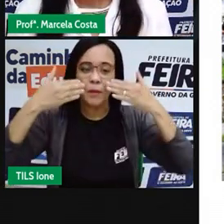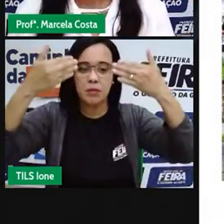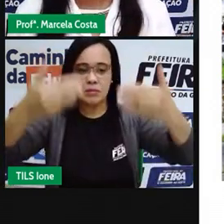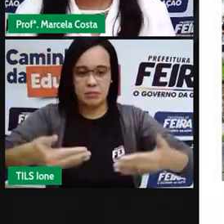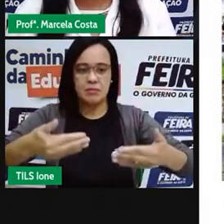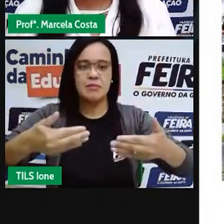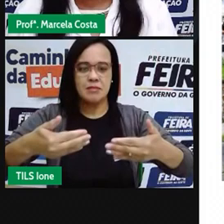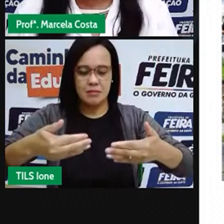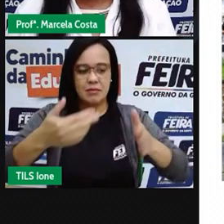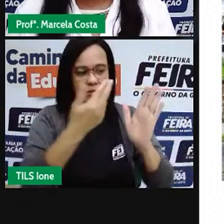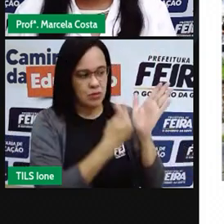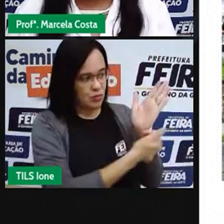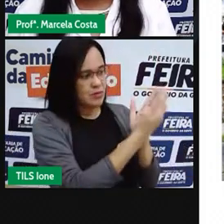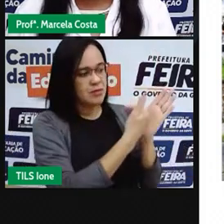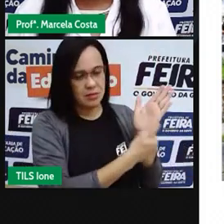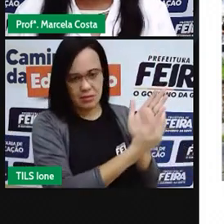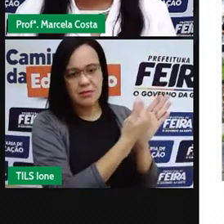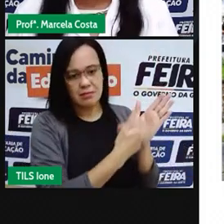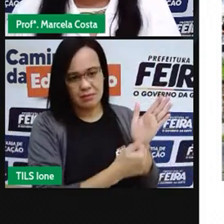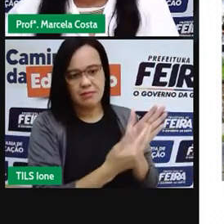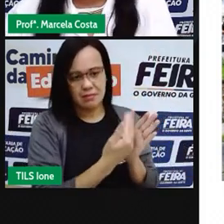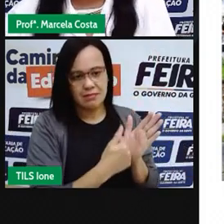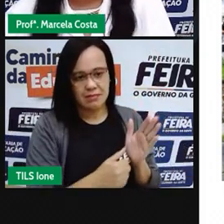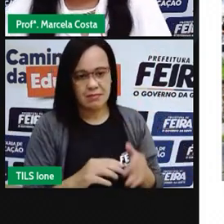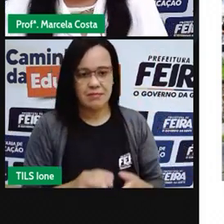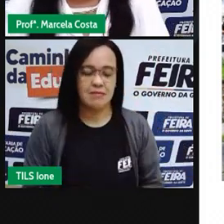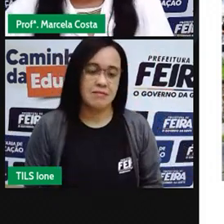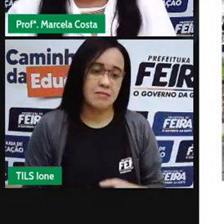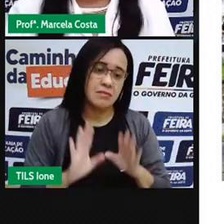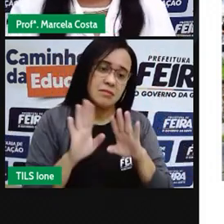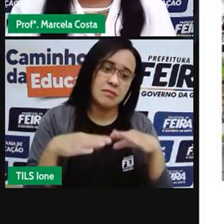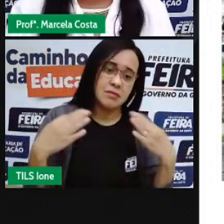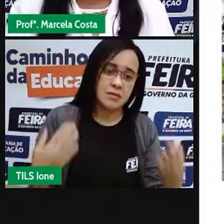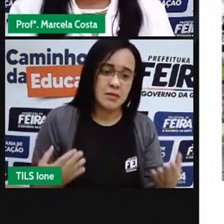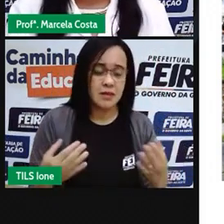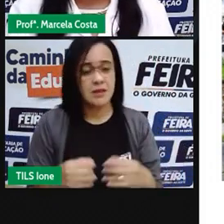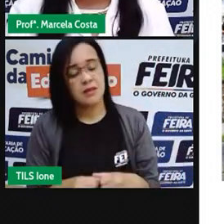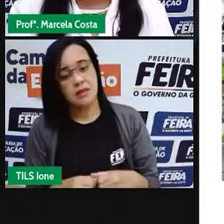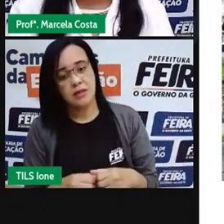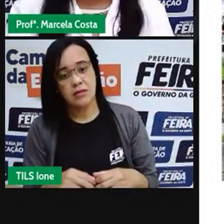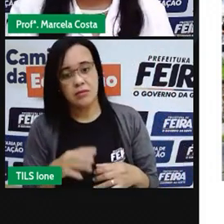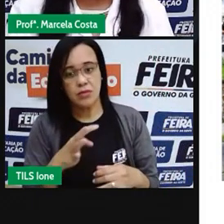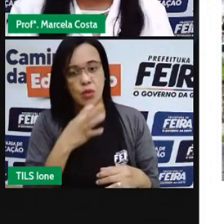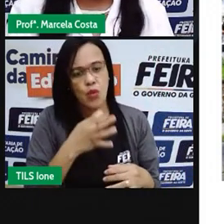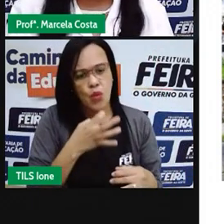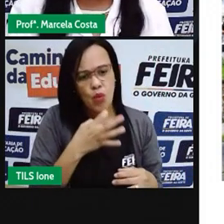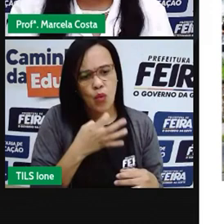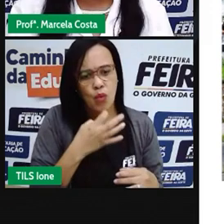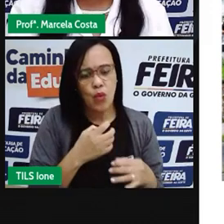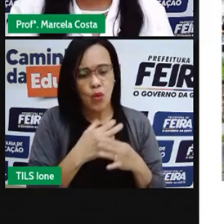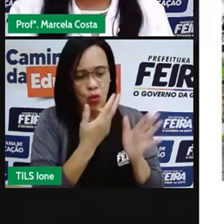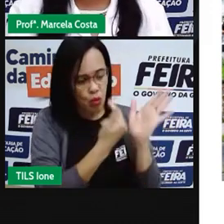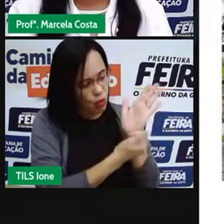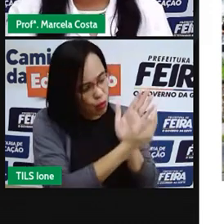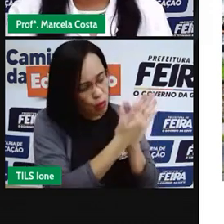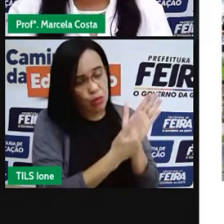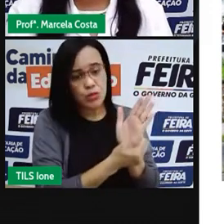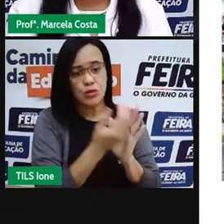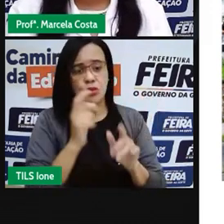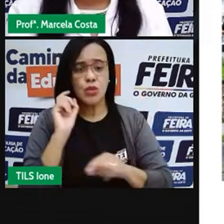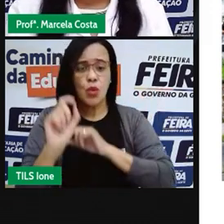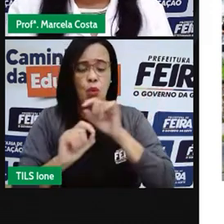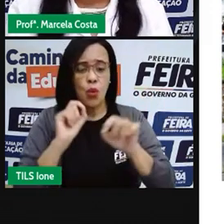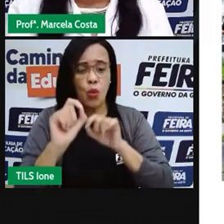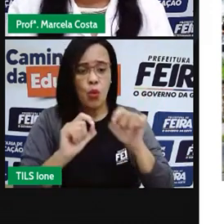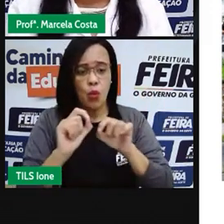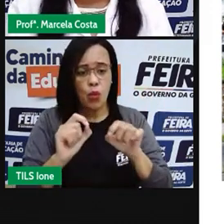frontal desse casarão. Então, nele a gente consegue observar por essa imagem que ela tem um